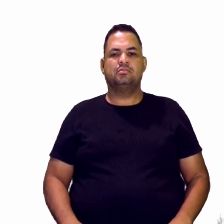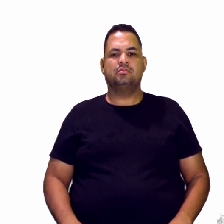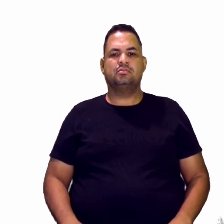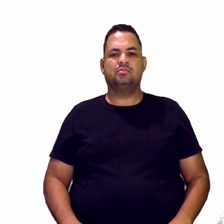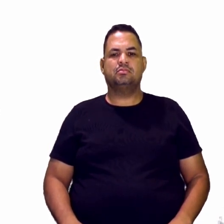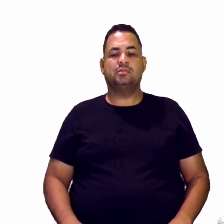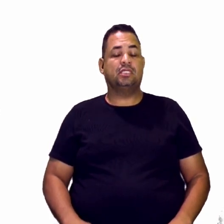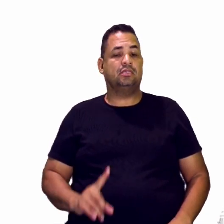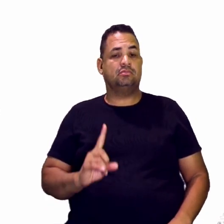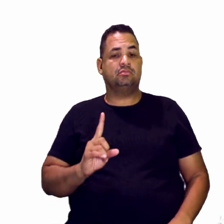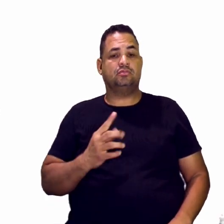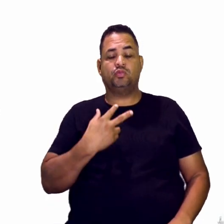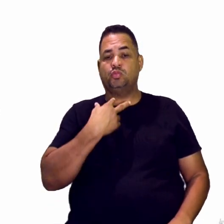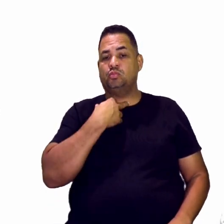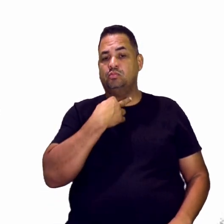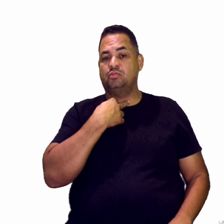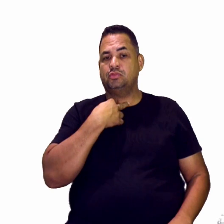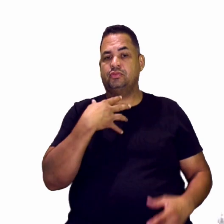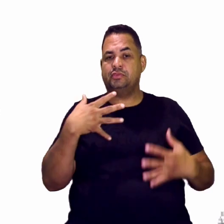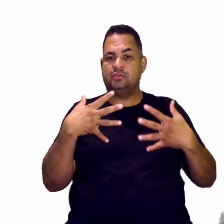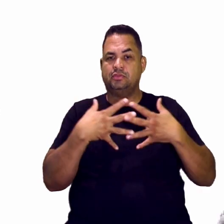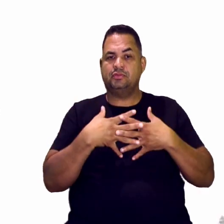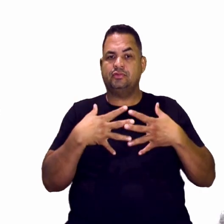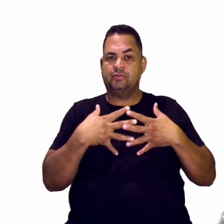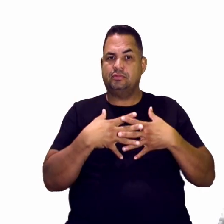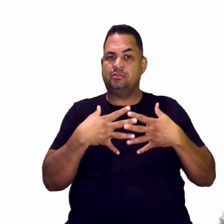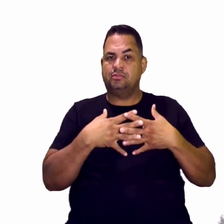não vamos confundir, tá? Envoltório celular